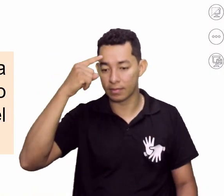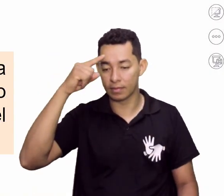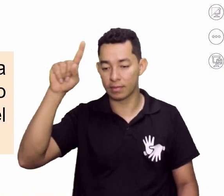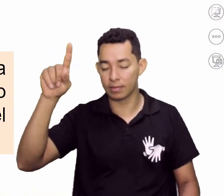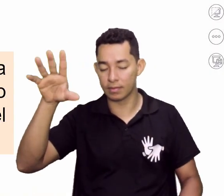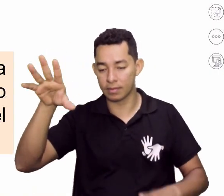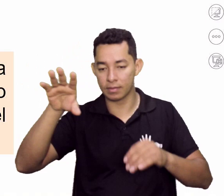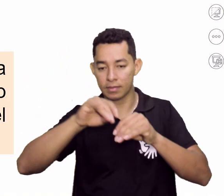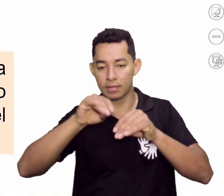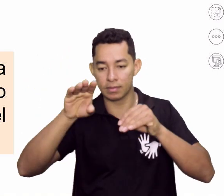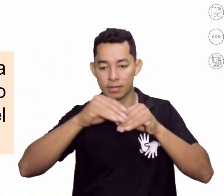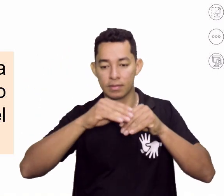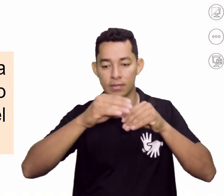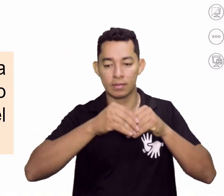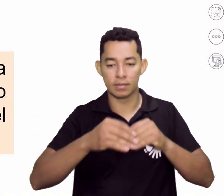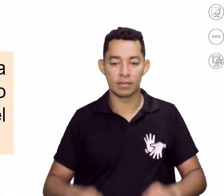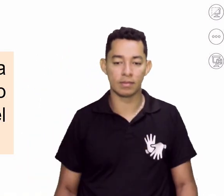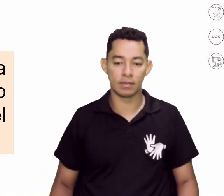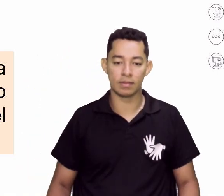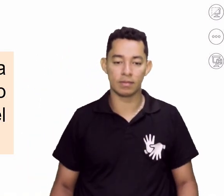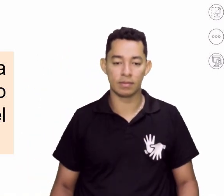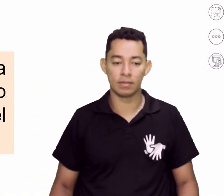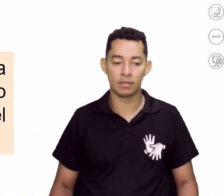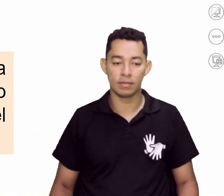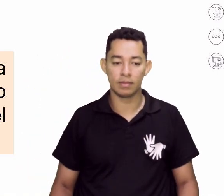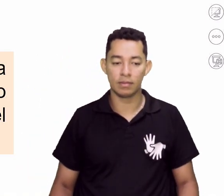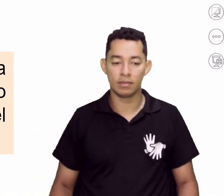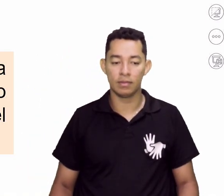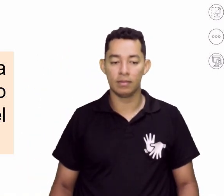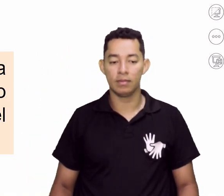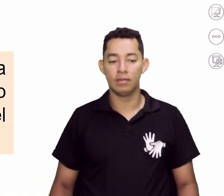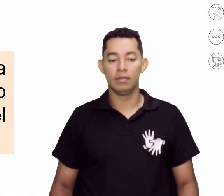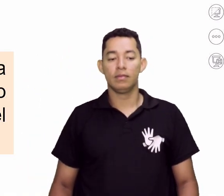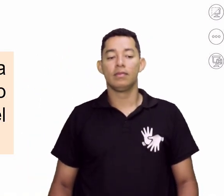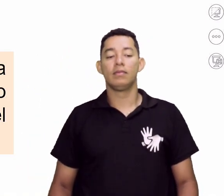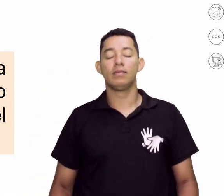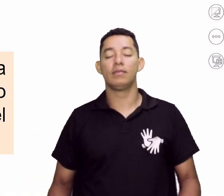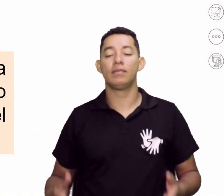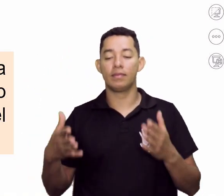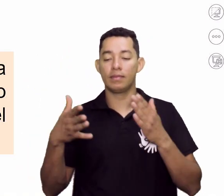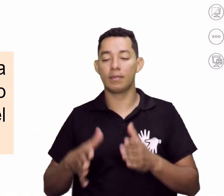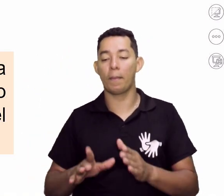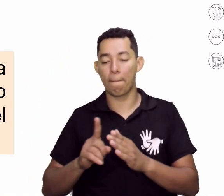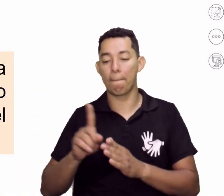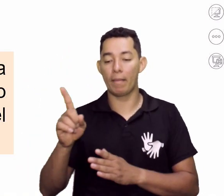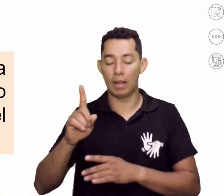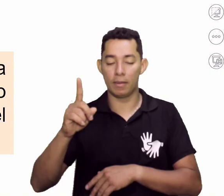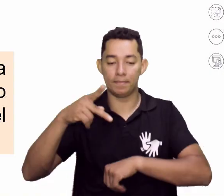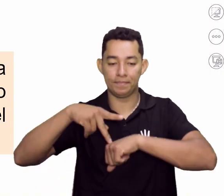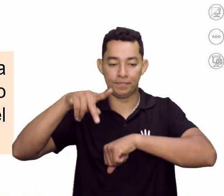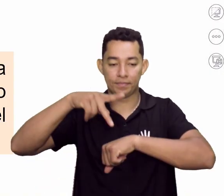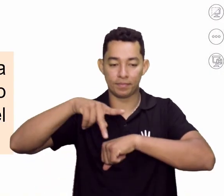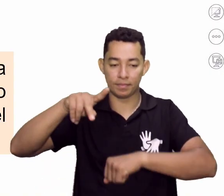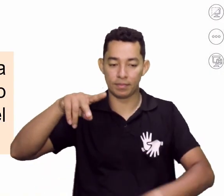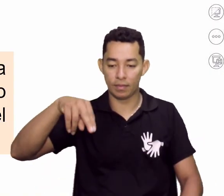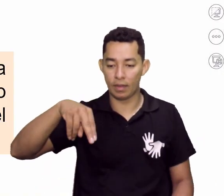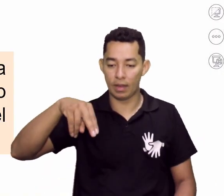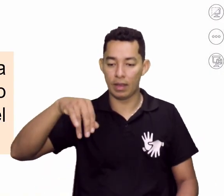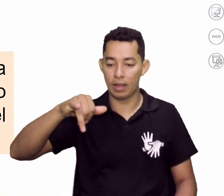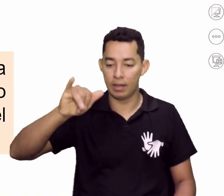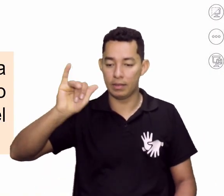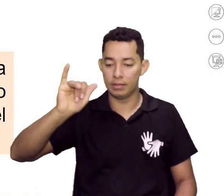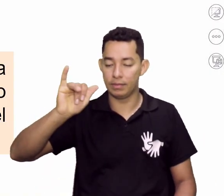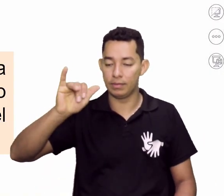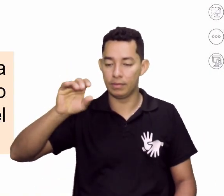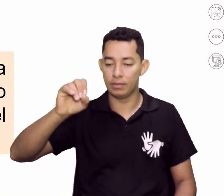somando. Surgiu em Nova York entre os anos 50 e 60 e faz referência aos movimentos